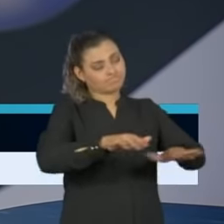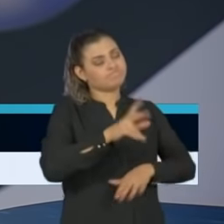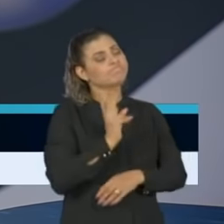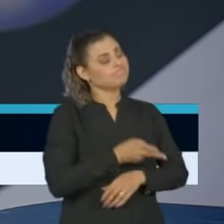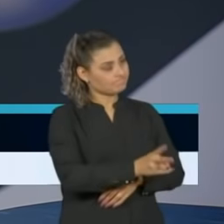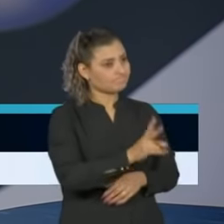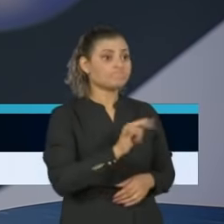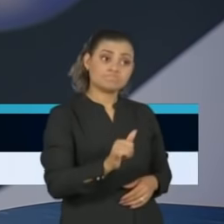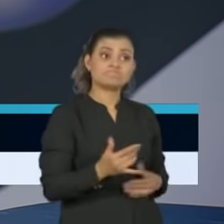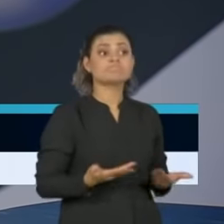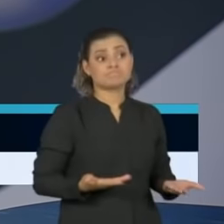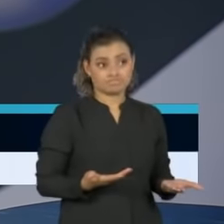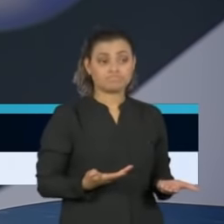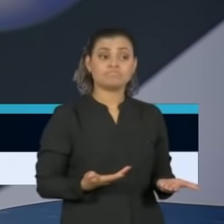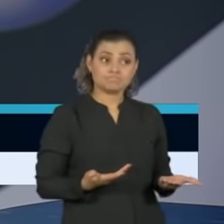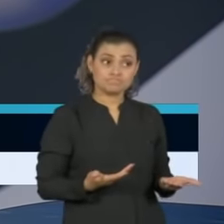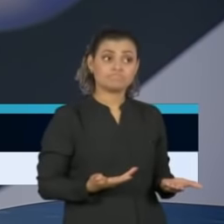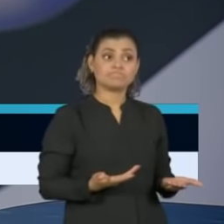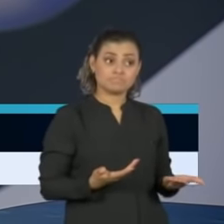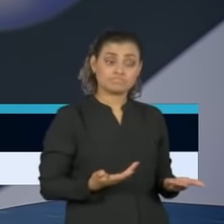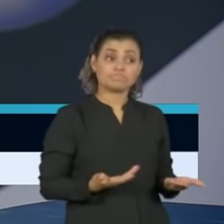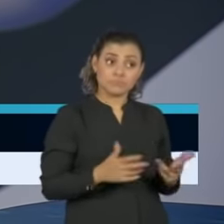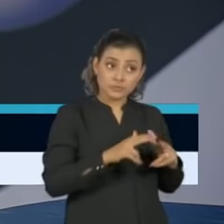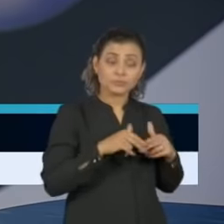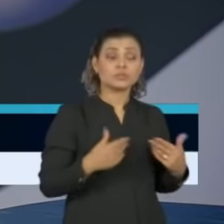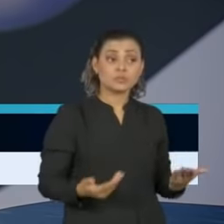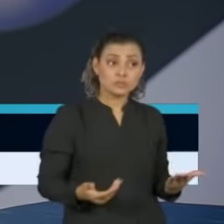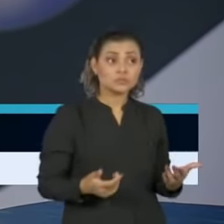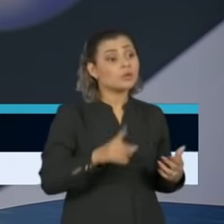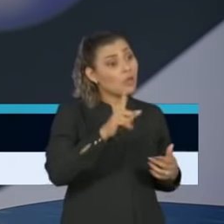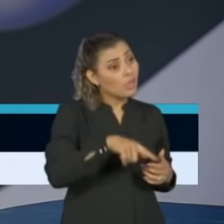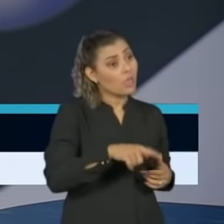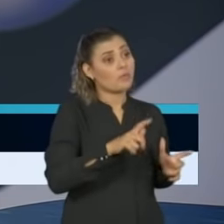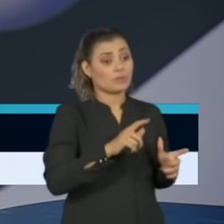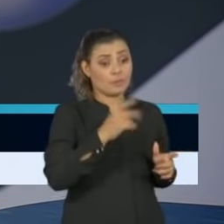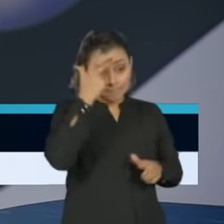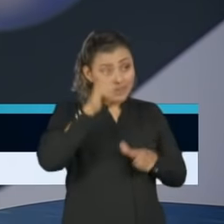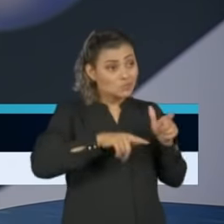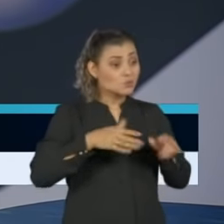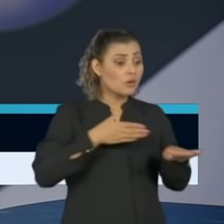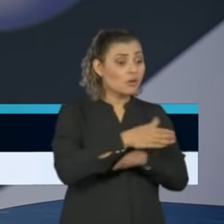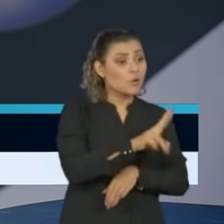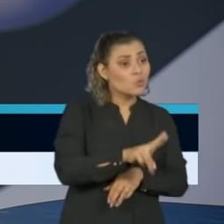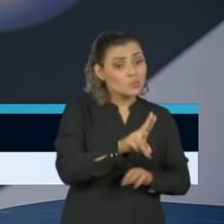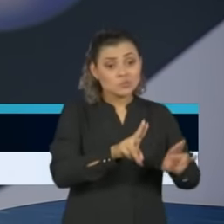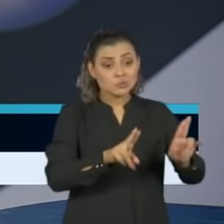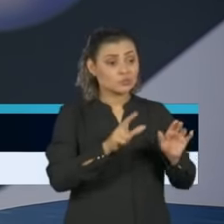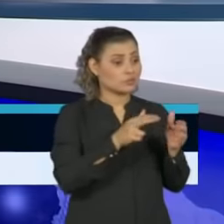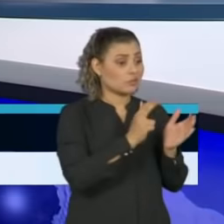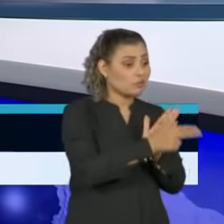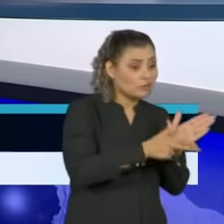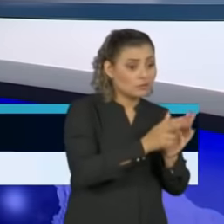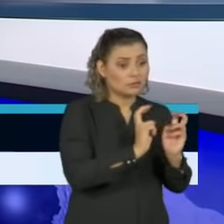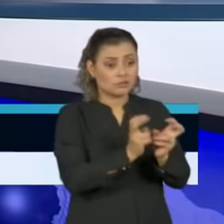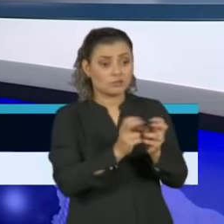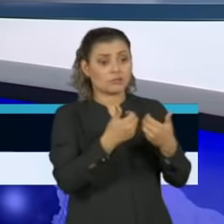você quiser, em termo latino disso, são lugares onde você vai apinhar pessoas e você vai poder ter